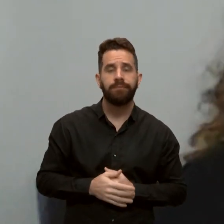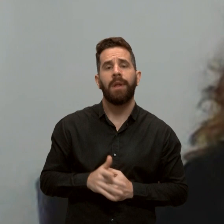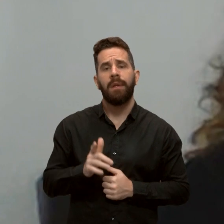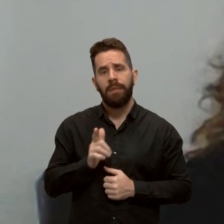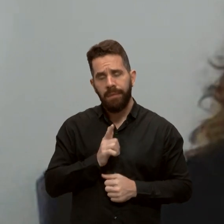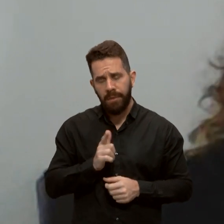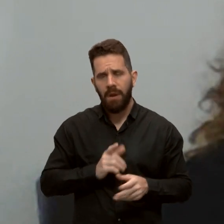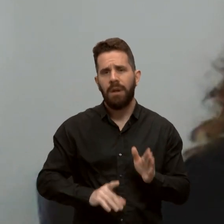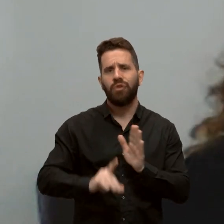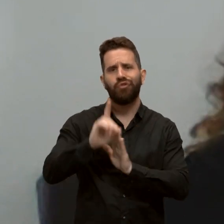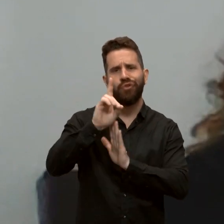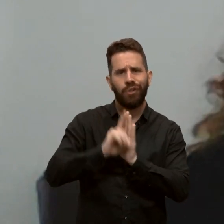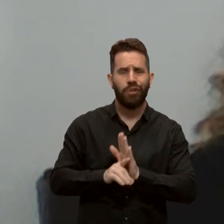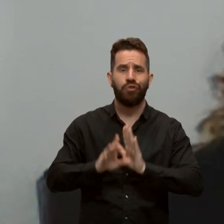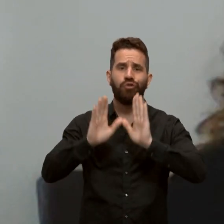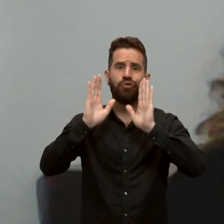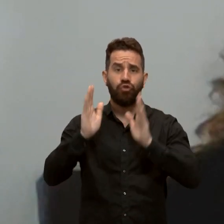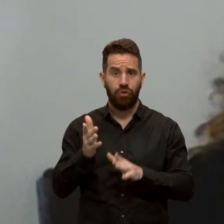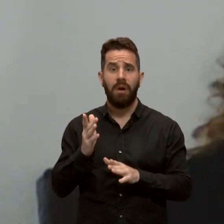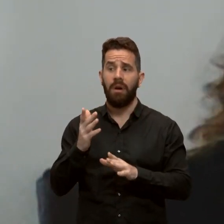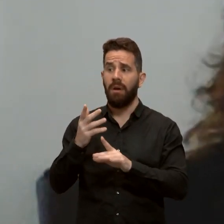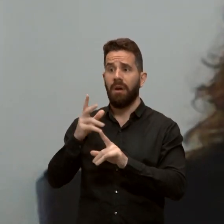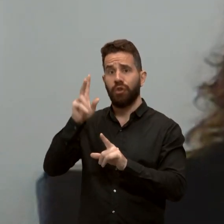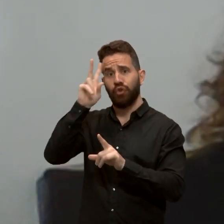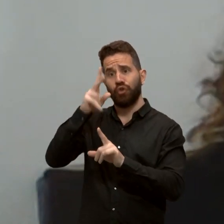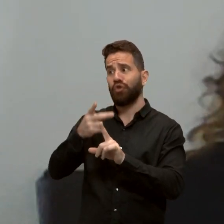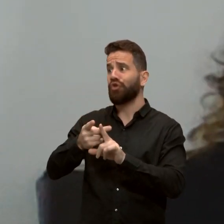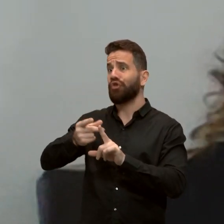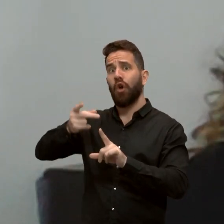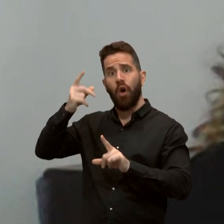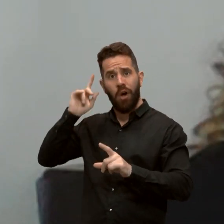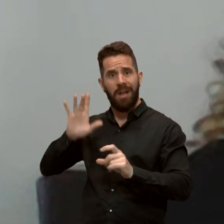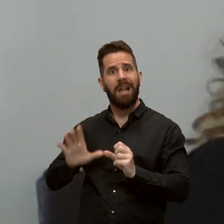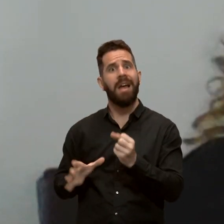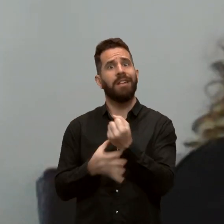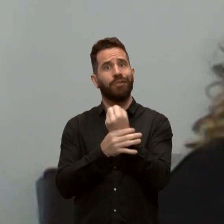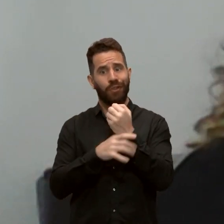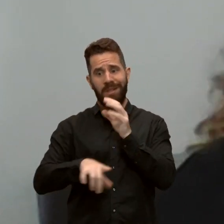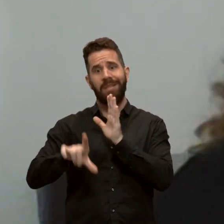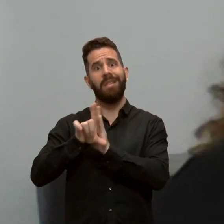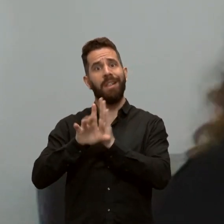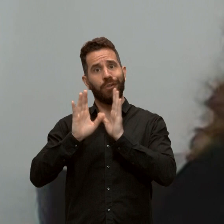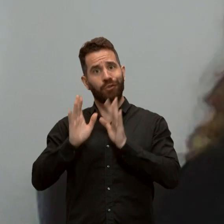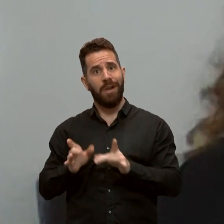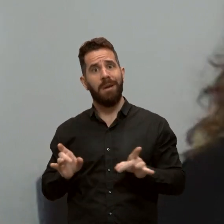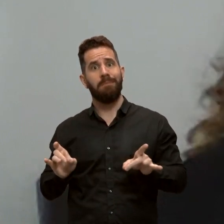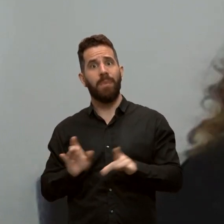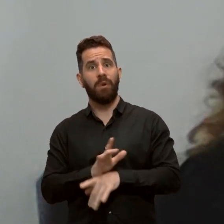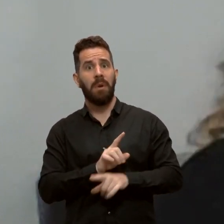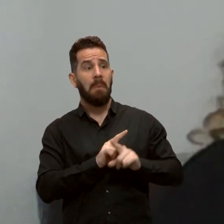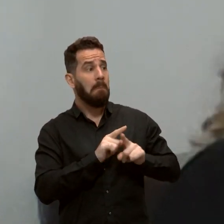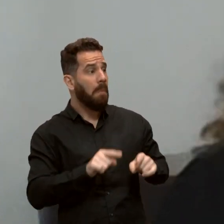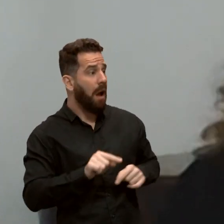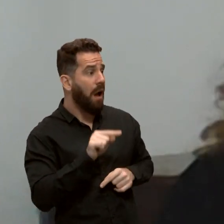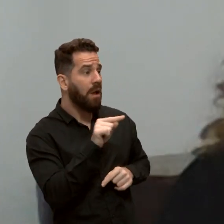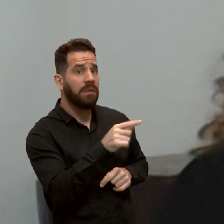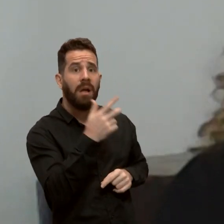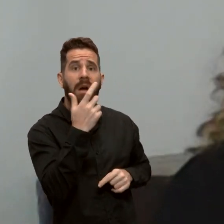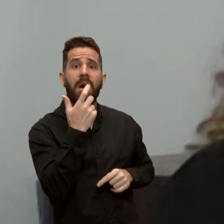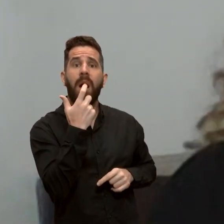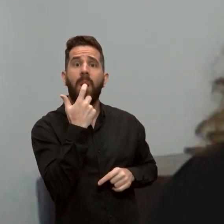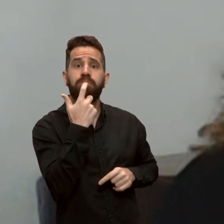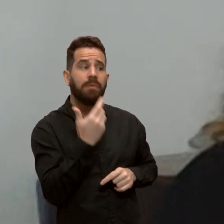são historicamente garantidos do ponto de vista da legislação e que ali na esquina eles precisam ser reafirmados,